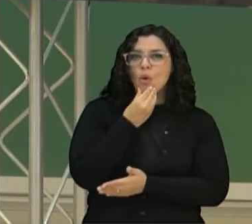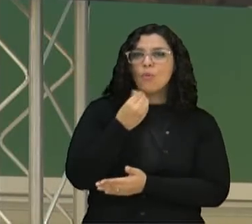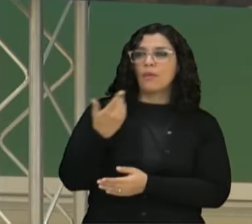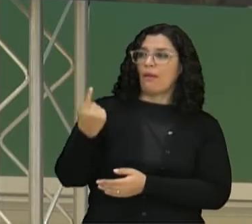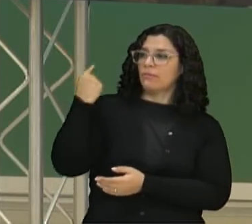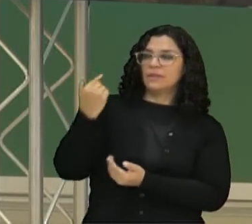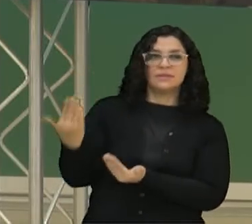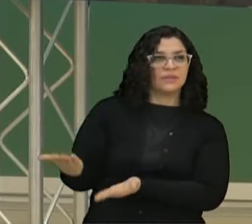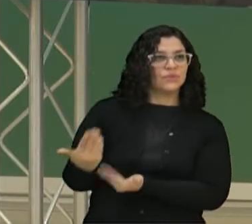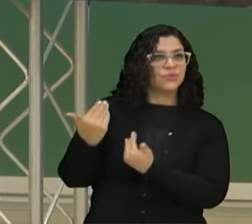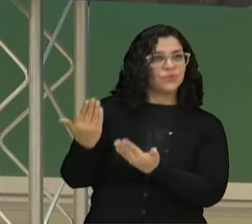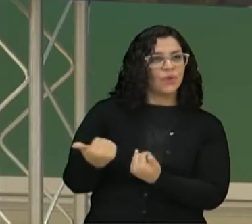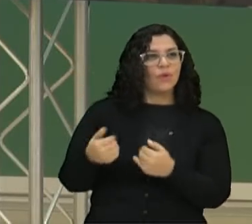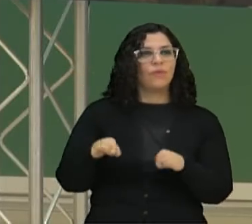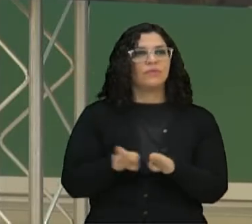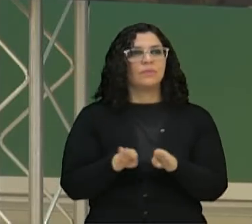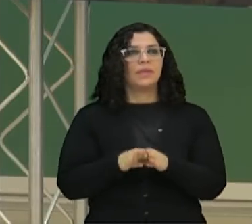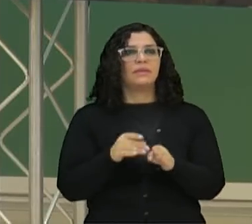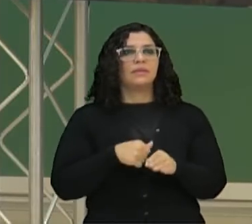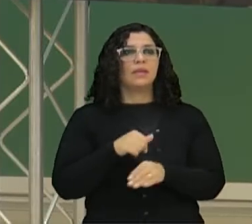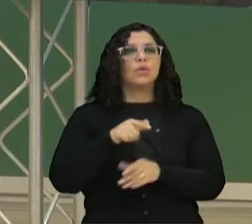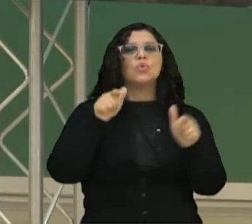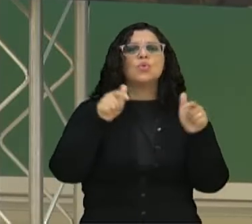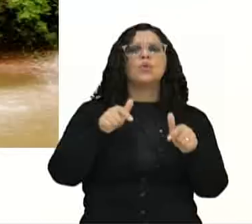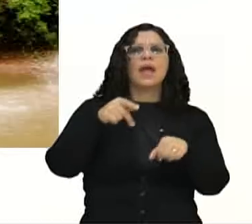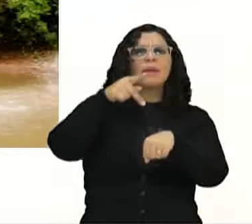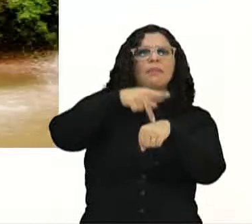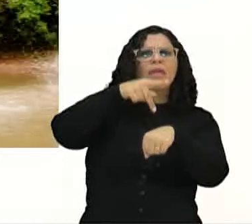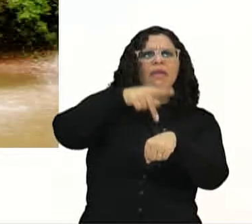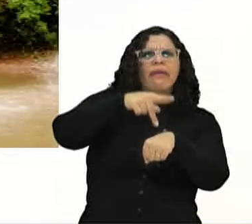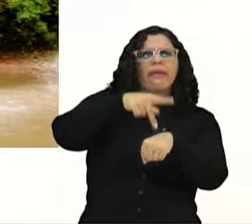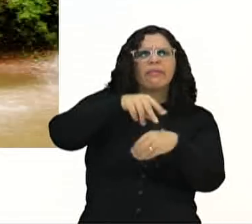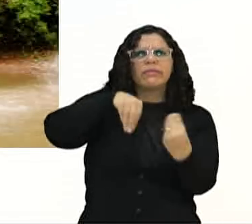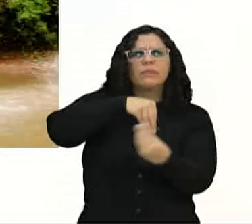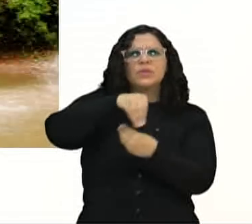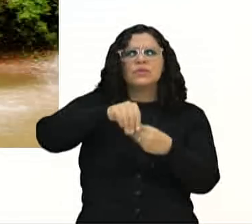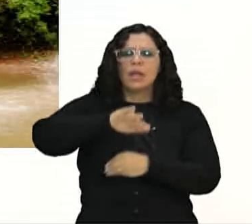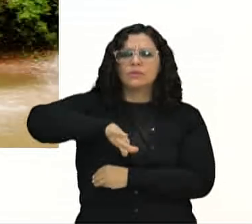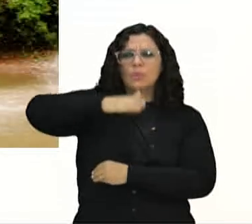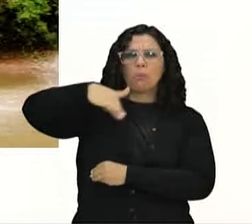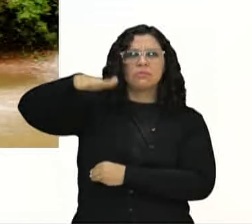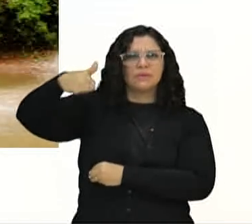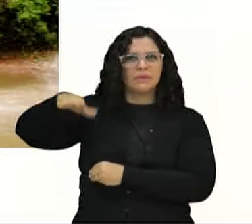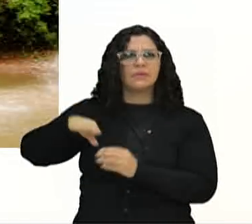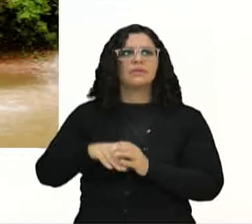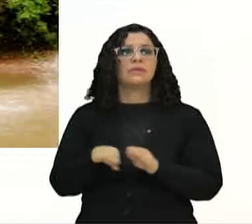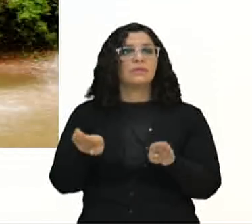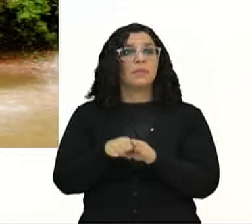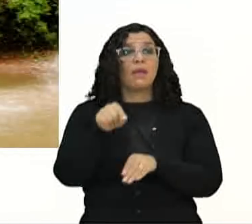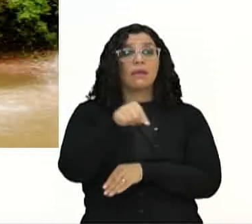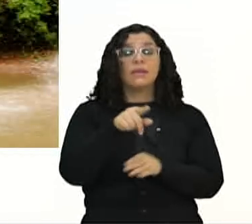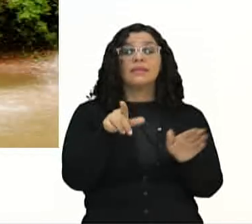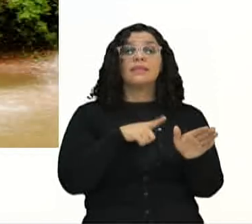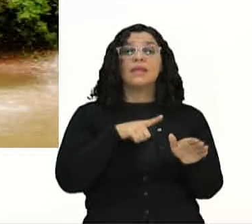ali atrás, né, num terreno que é meio pedra, meio alto da montanha,